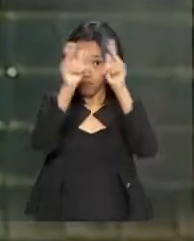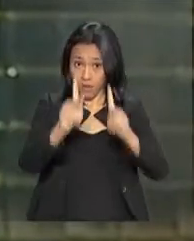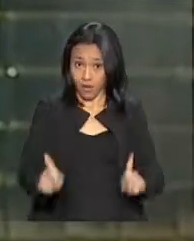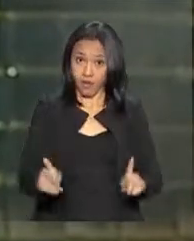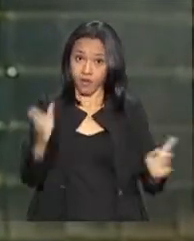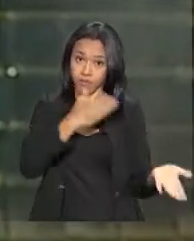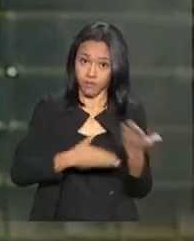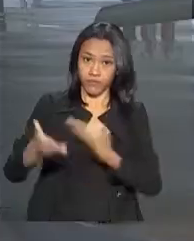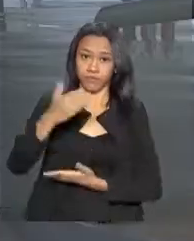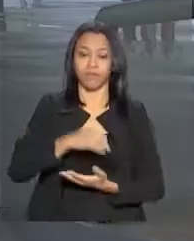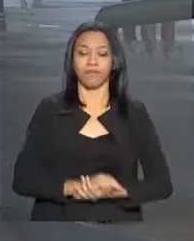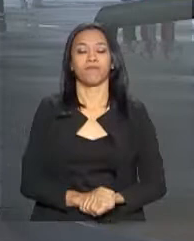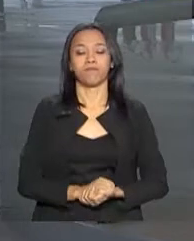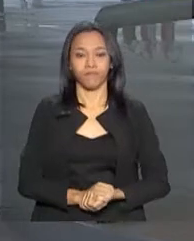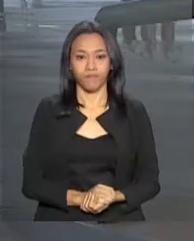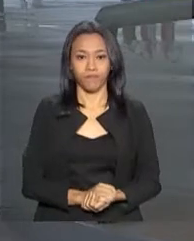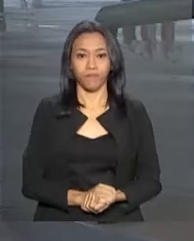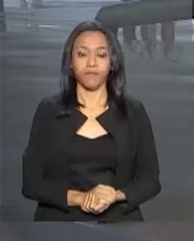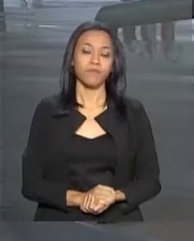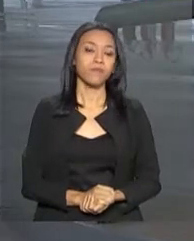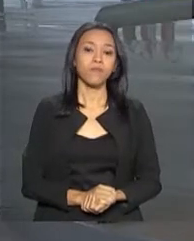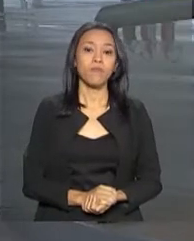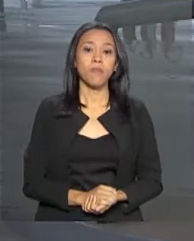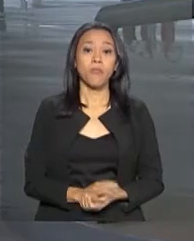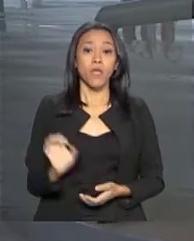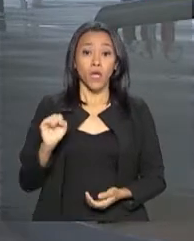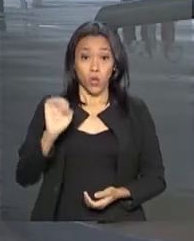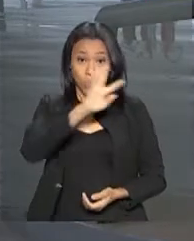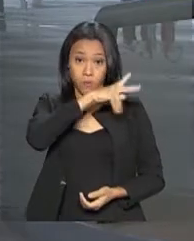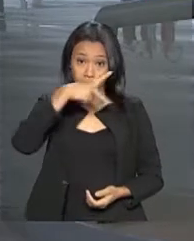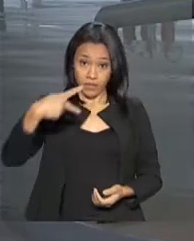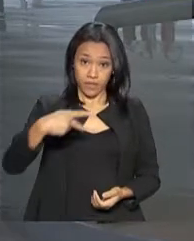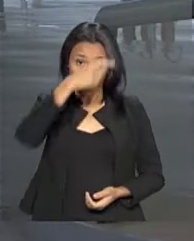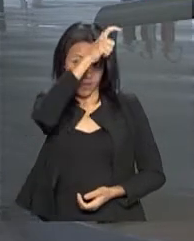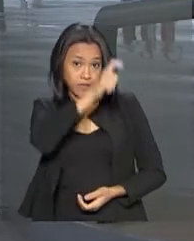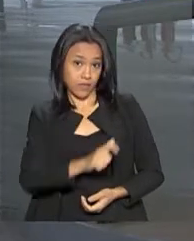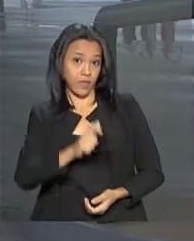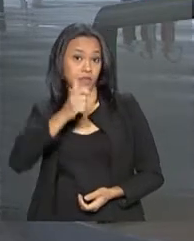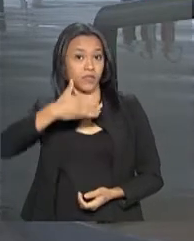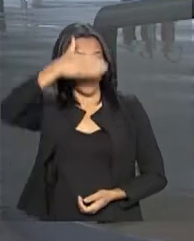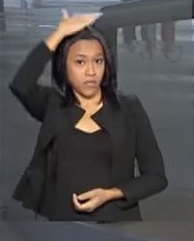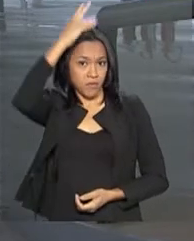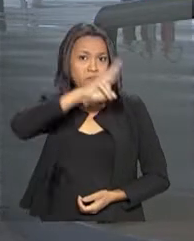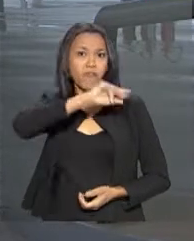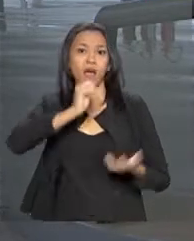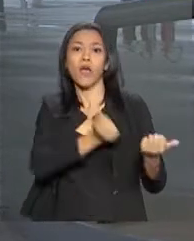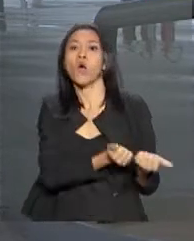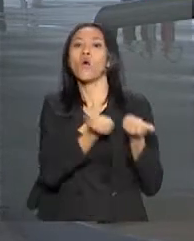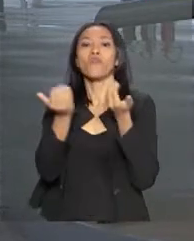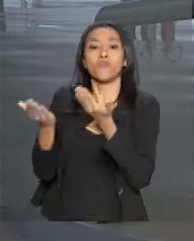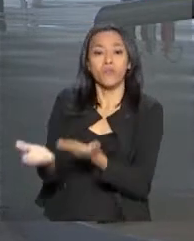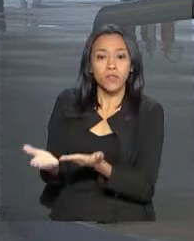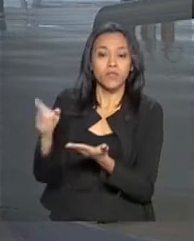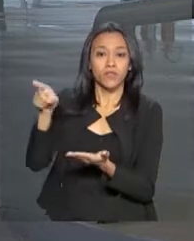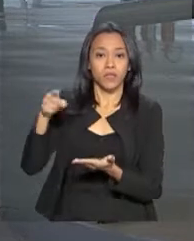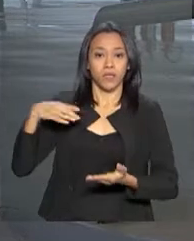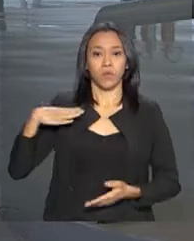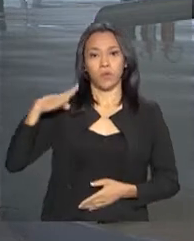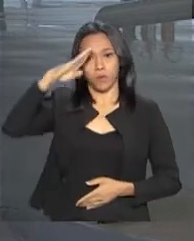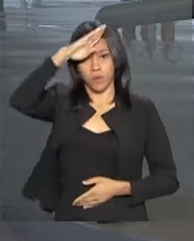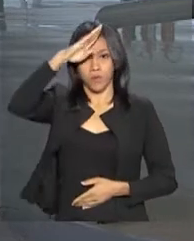país o presidente michel temer disse ainda que vai oferecer à jair bolsonaro e sua equipe